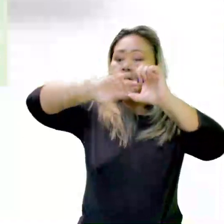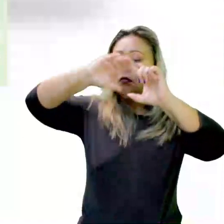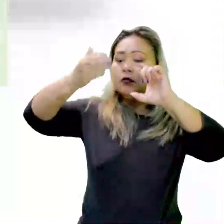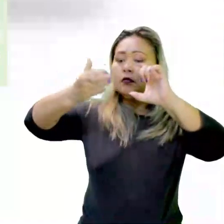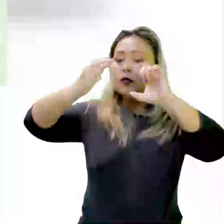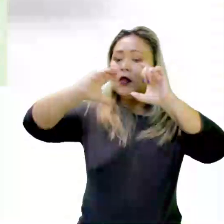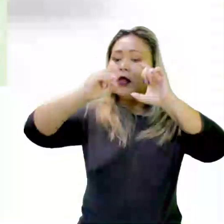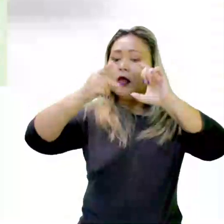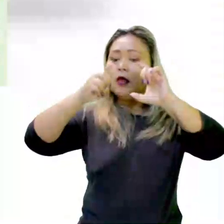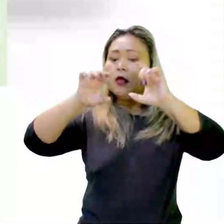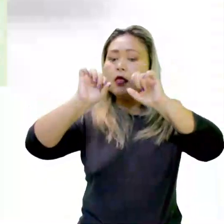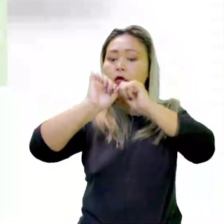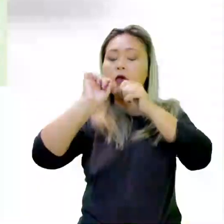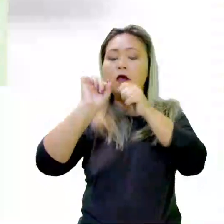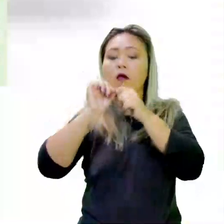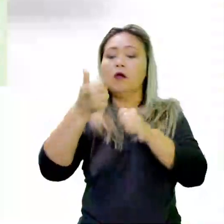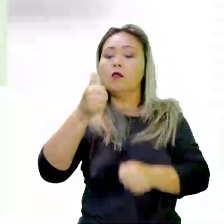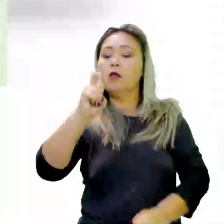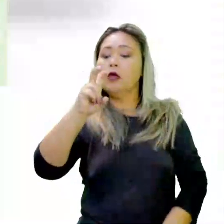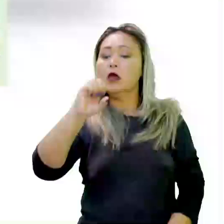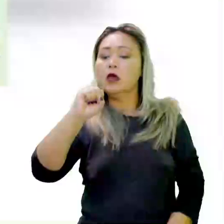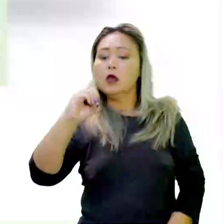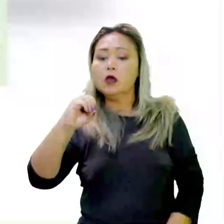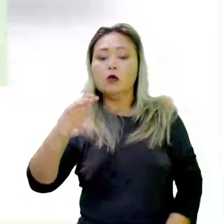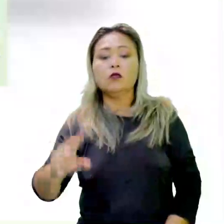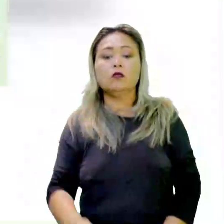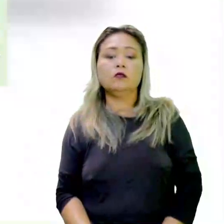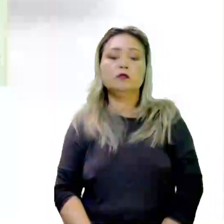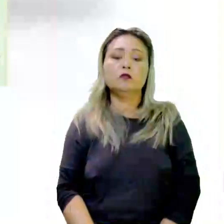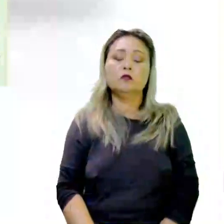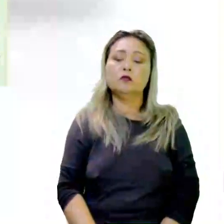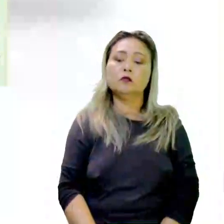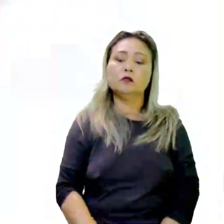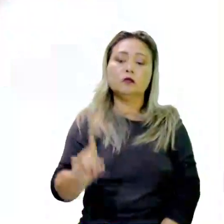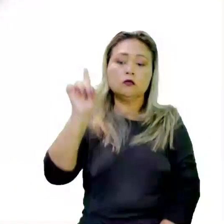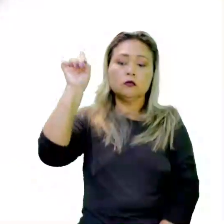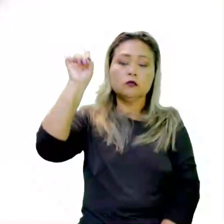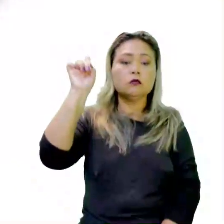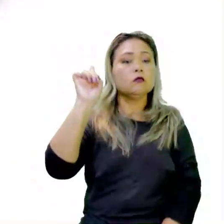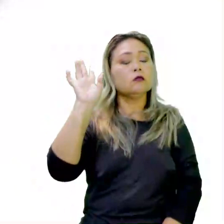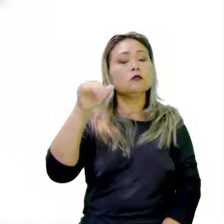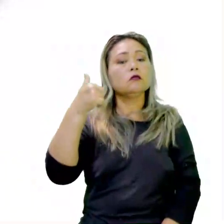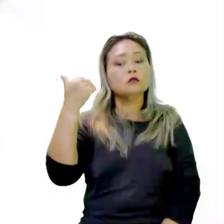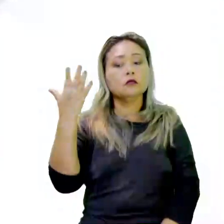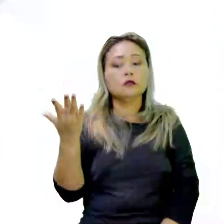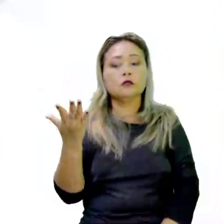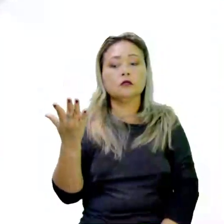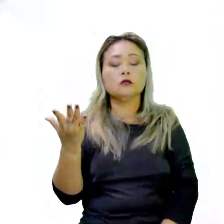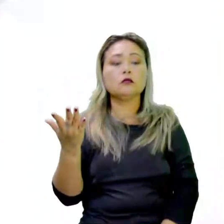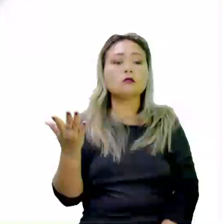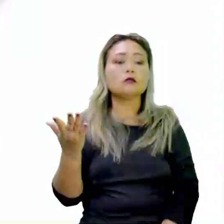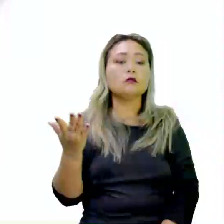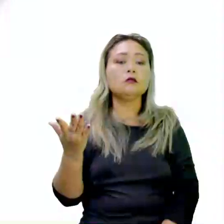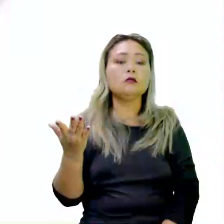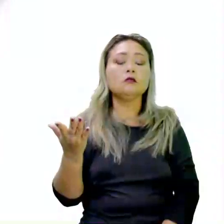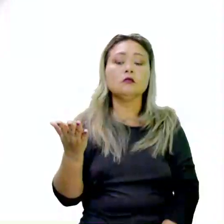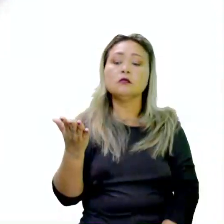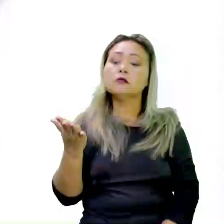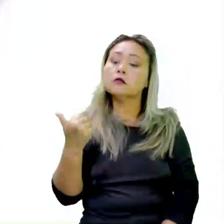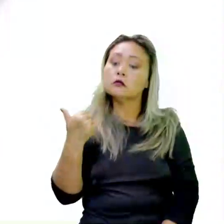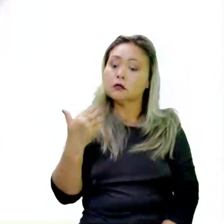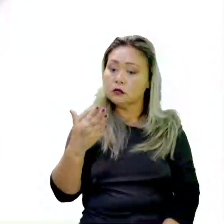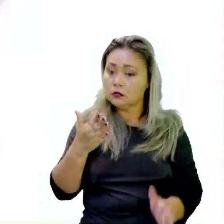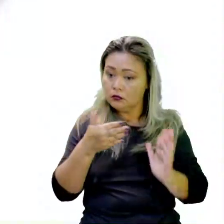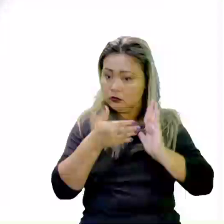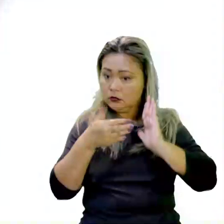lá, feita em 1508. Então, são artistas importantes também desse período. Então,